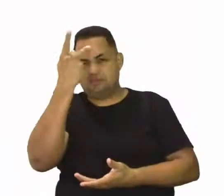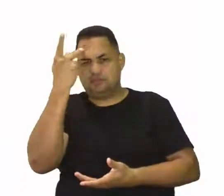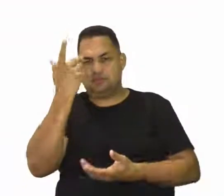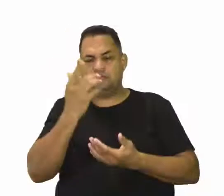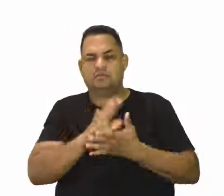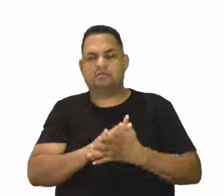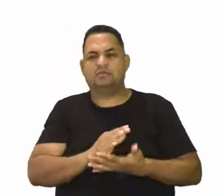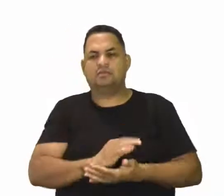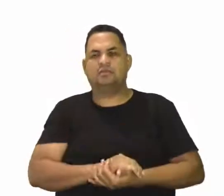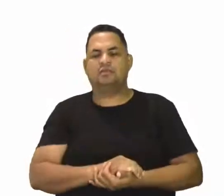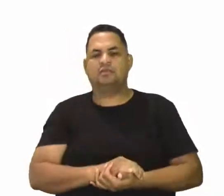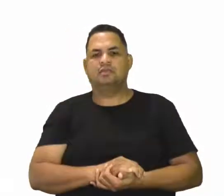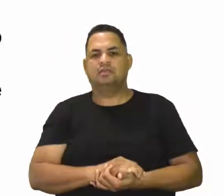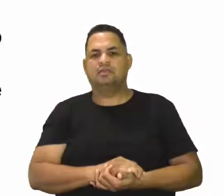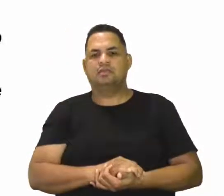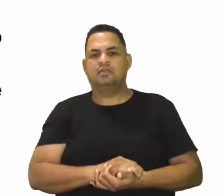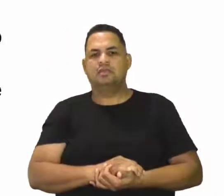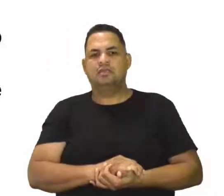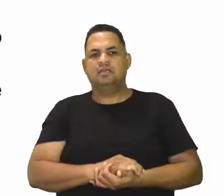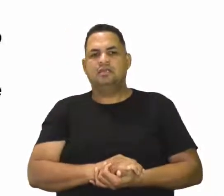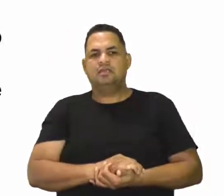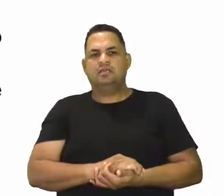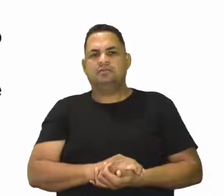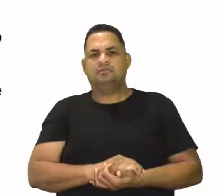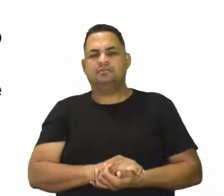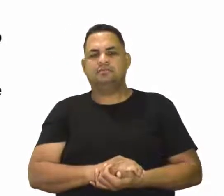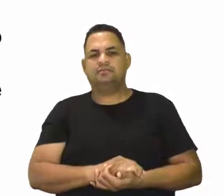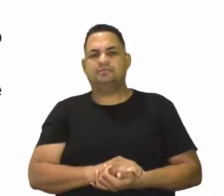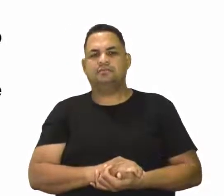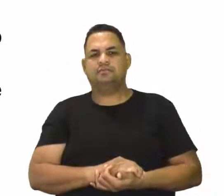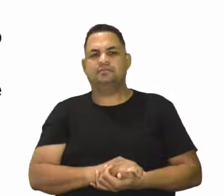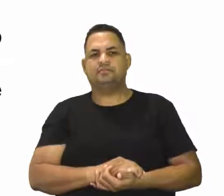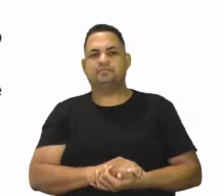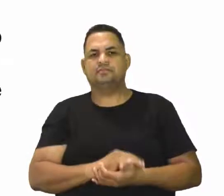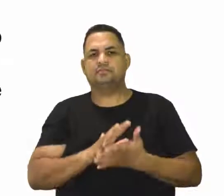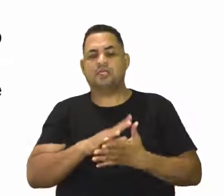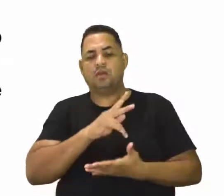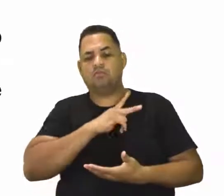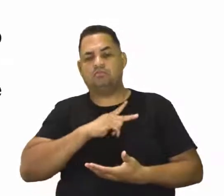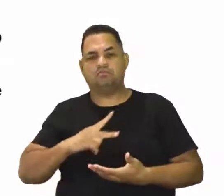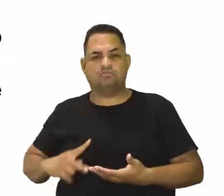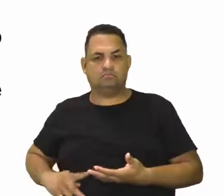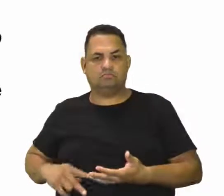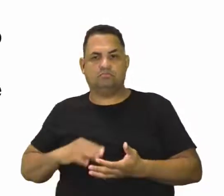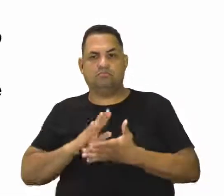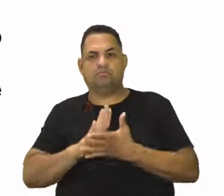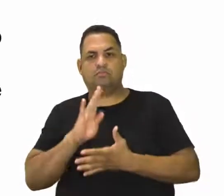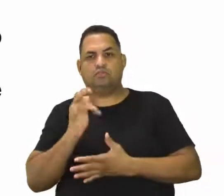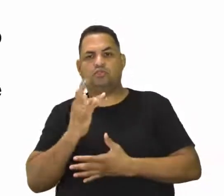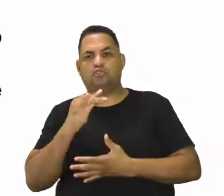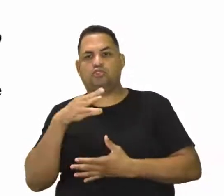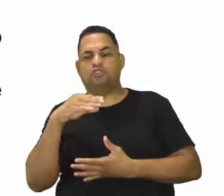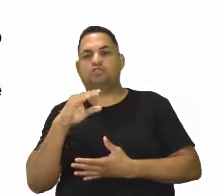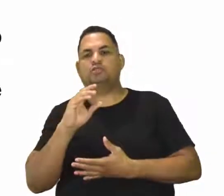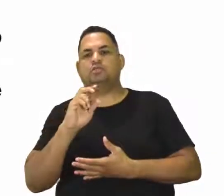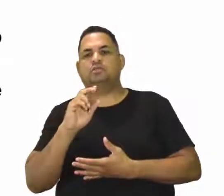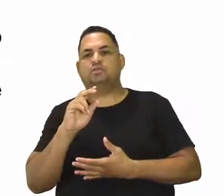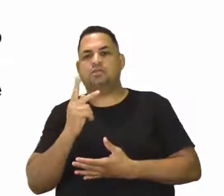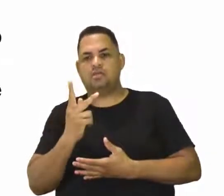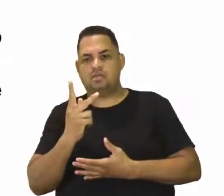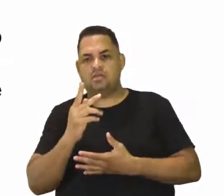é mas é equilibra né vamos lá e o então Presidente George W Bush